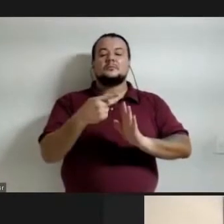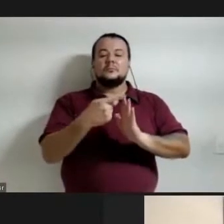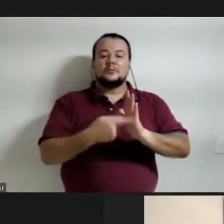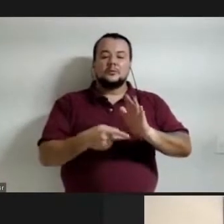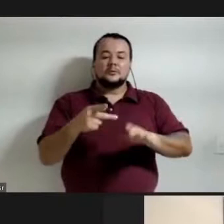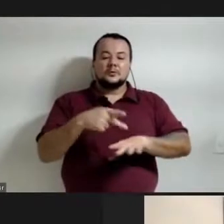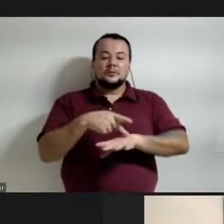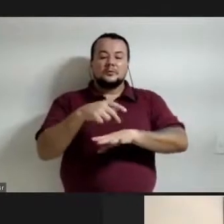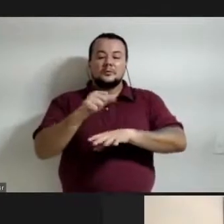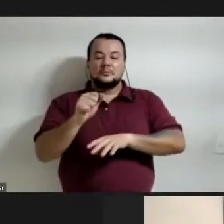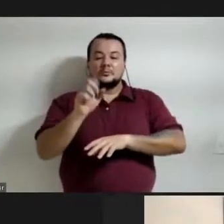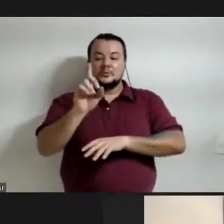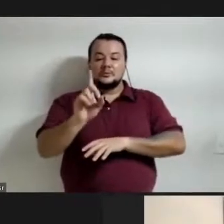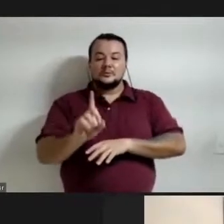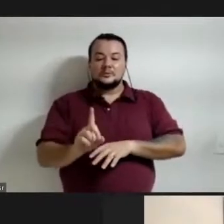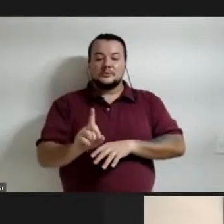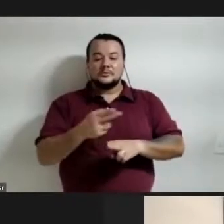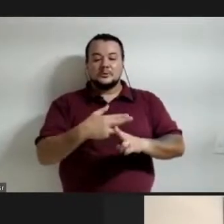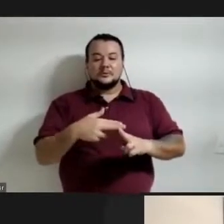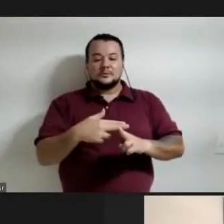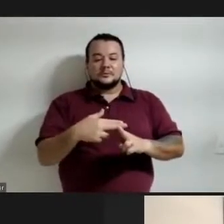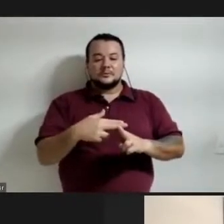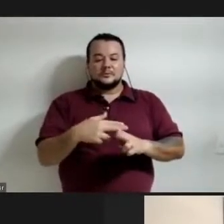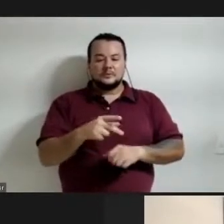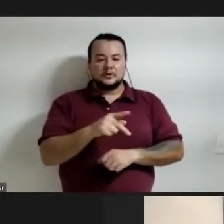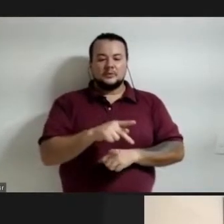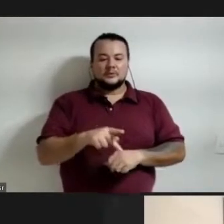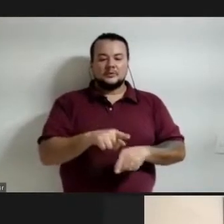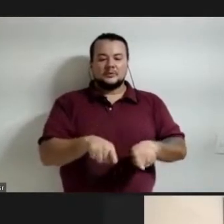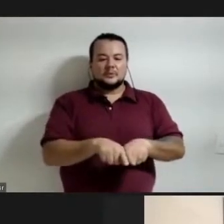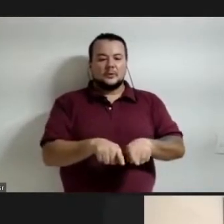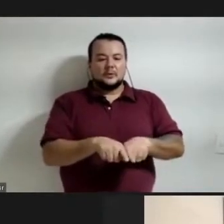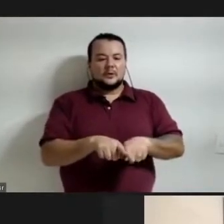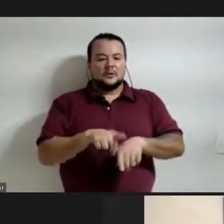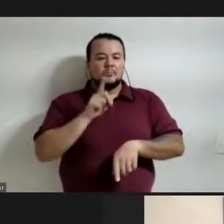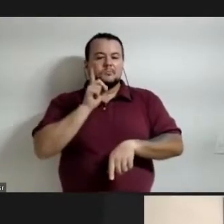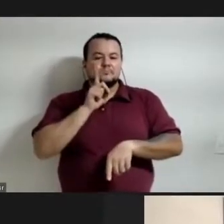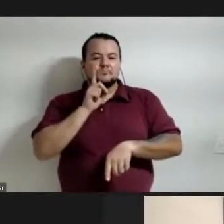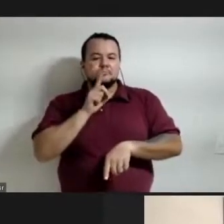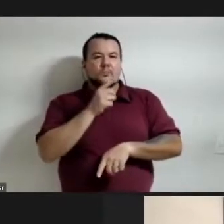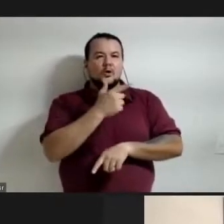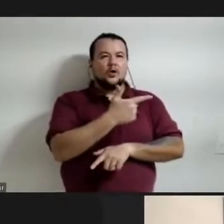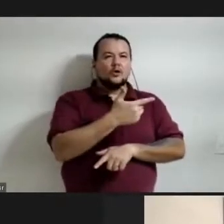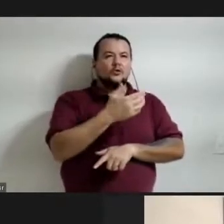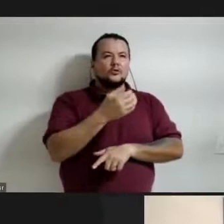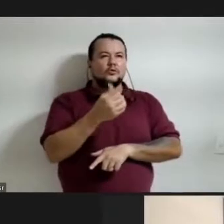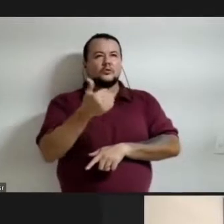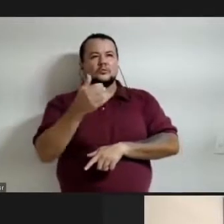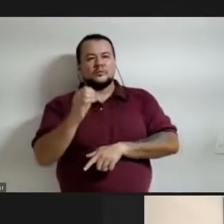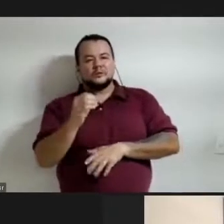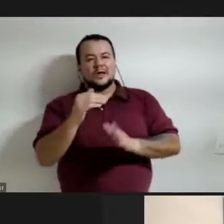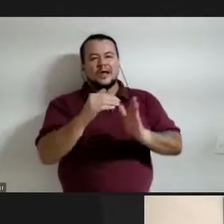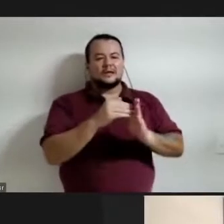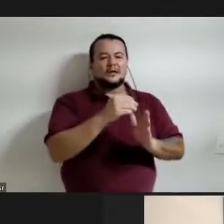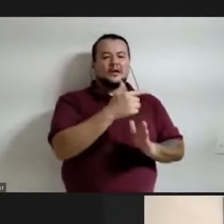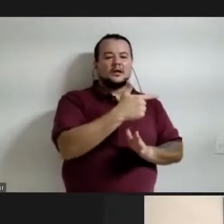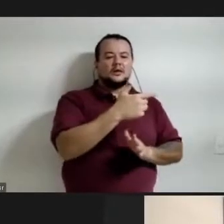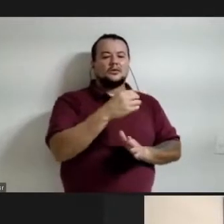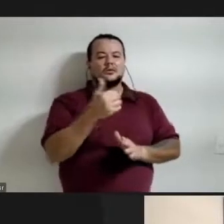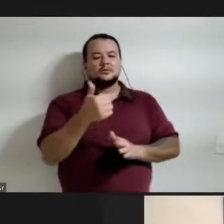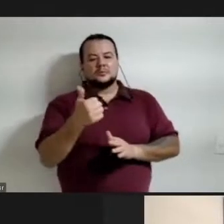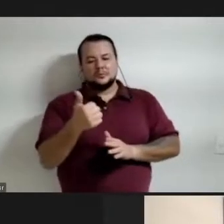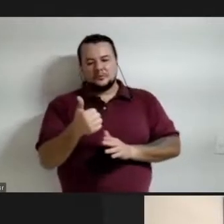brasília professora da universidade de Harvard no período entre 2010 e 2011 membro do